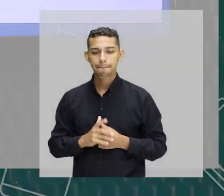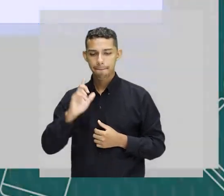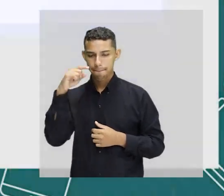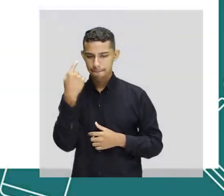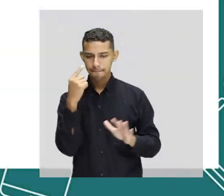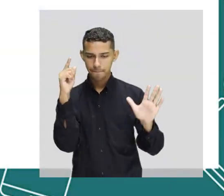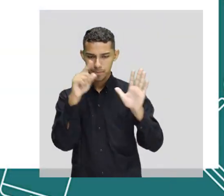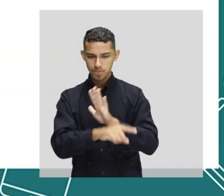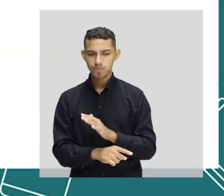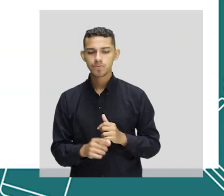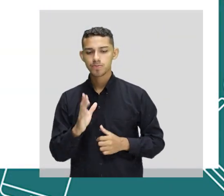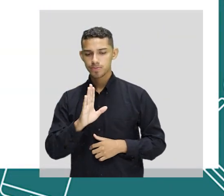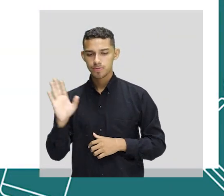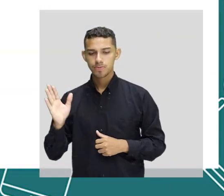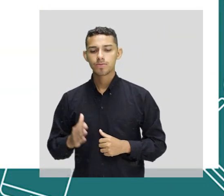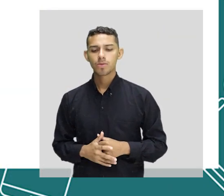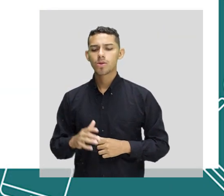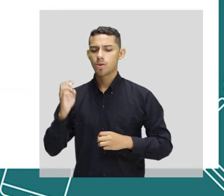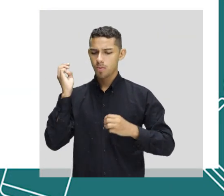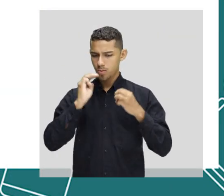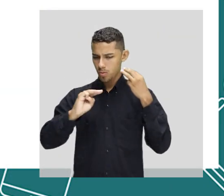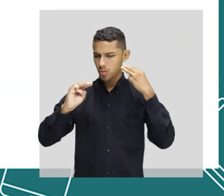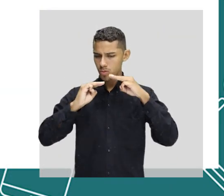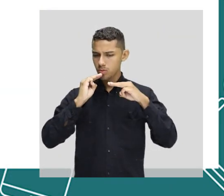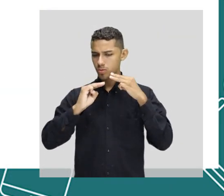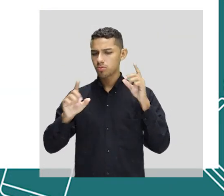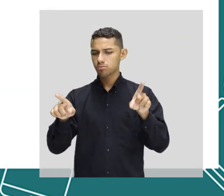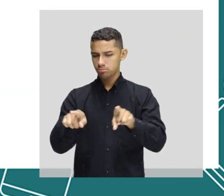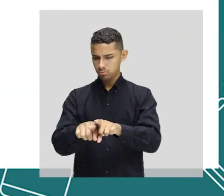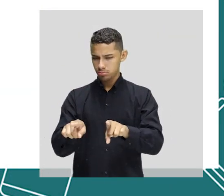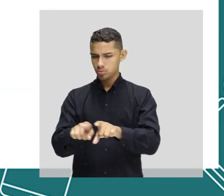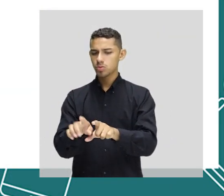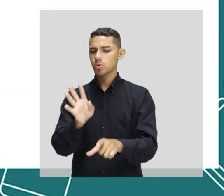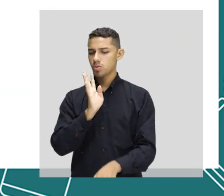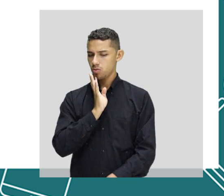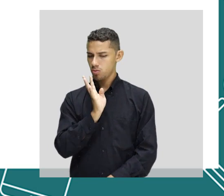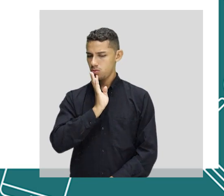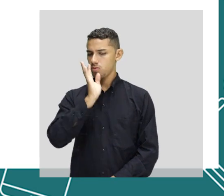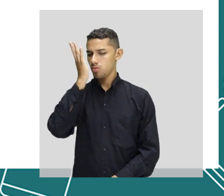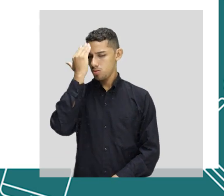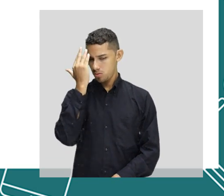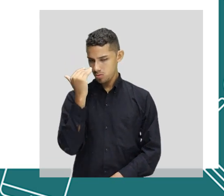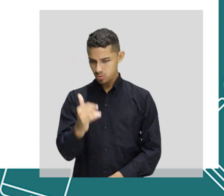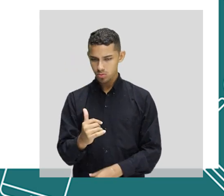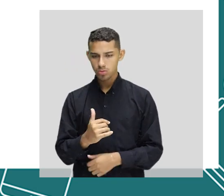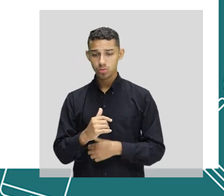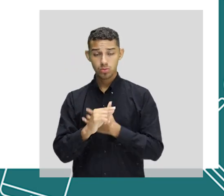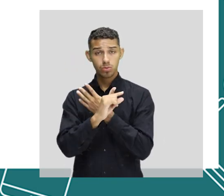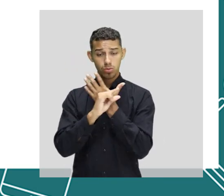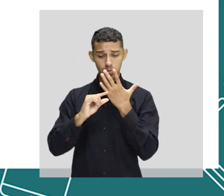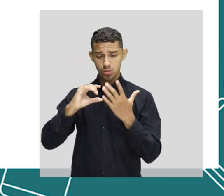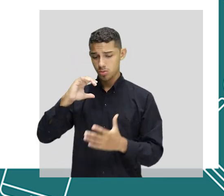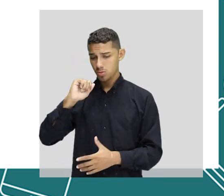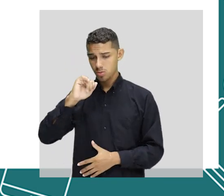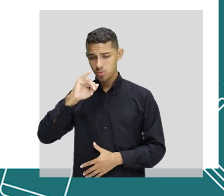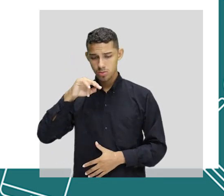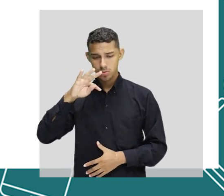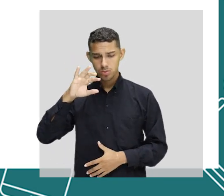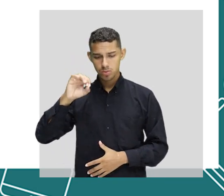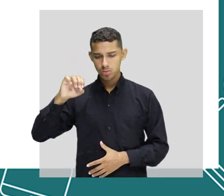Próxima questão. Uma música também, né? Uma música bastante conhecida de Caetano Veloso, que diz